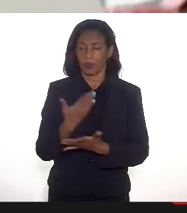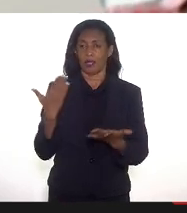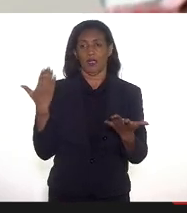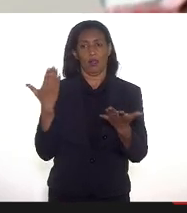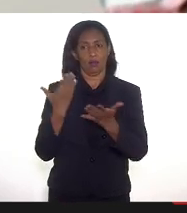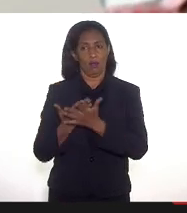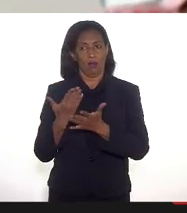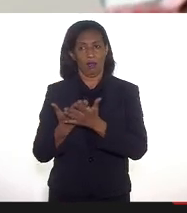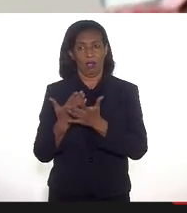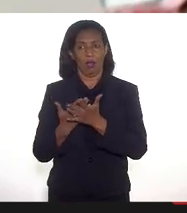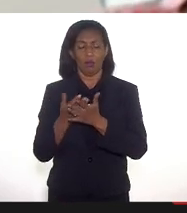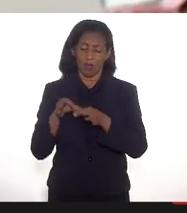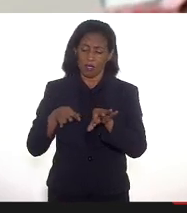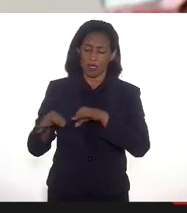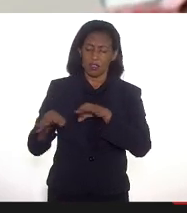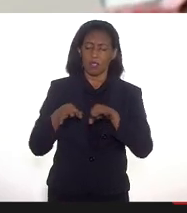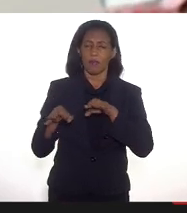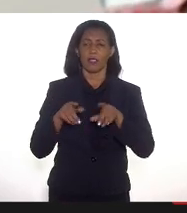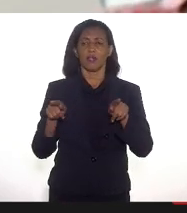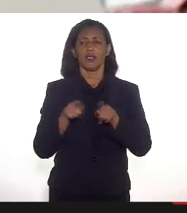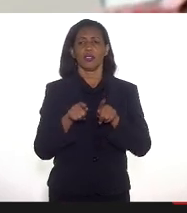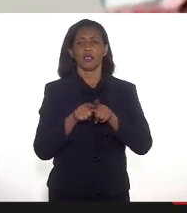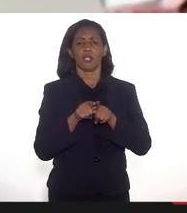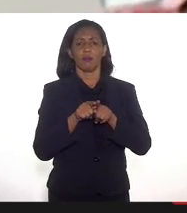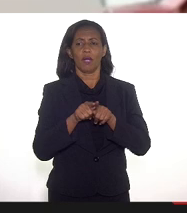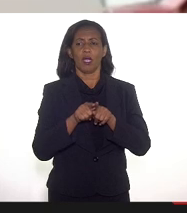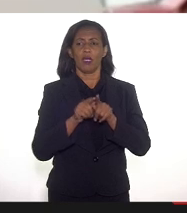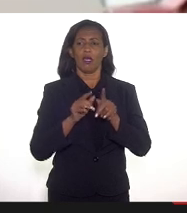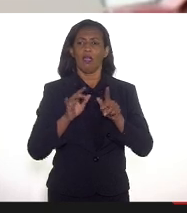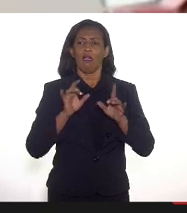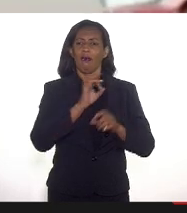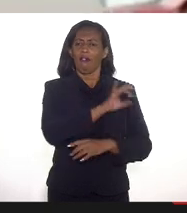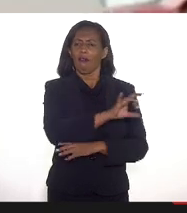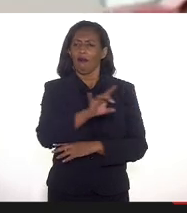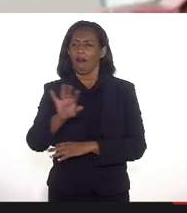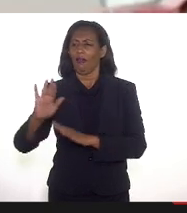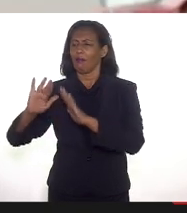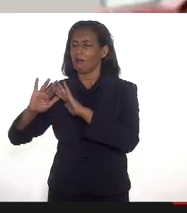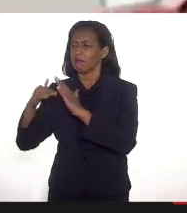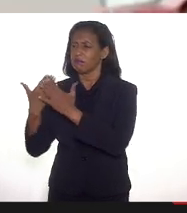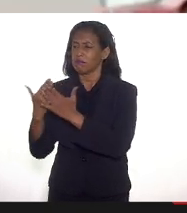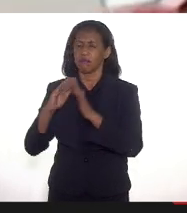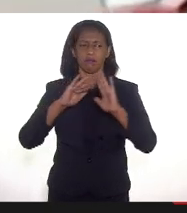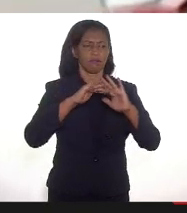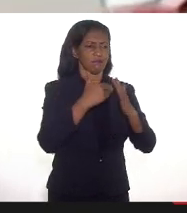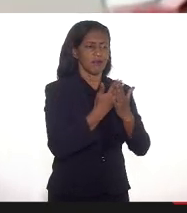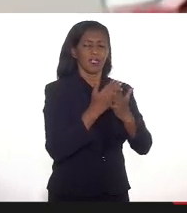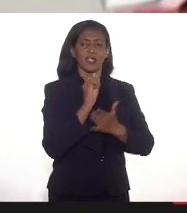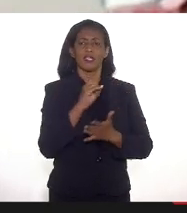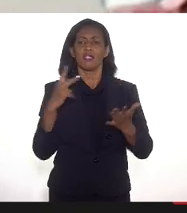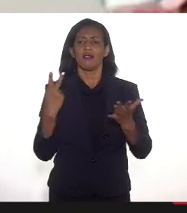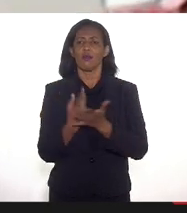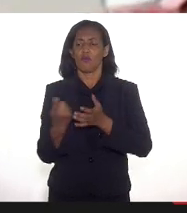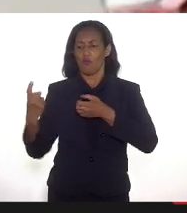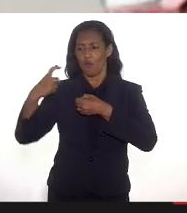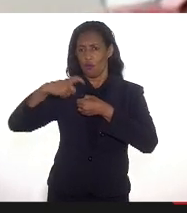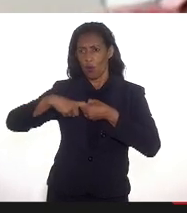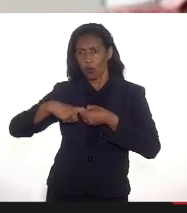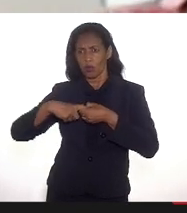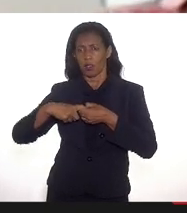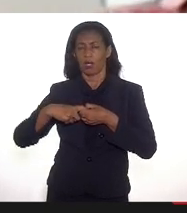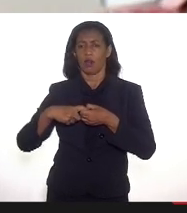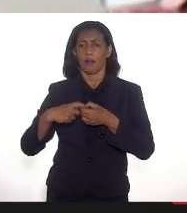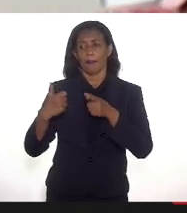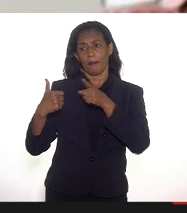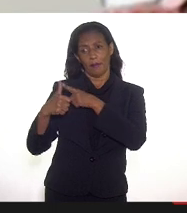prepare, evidentemente, as unidades para que, no momento em que se tiver condições de volta, com vacinação,